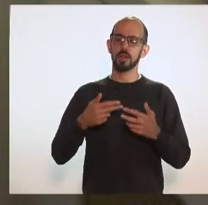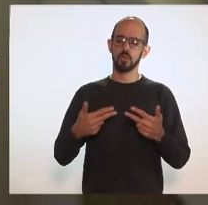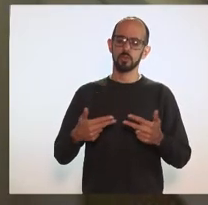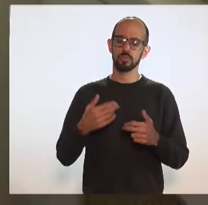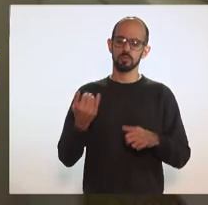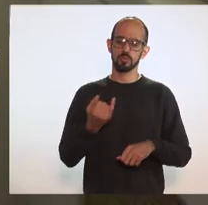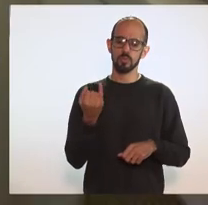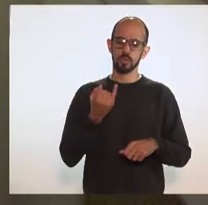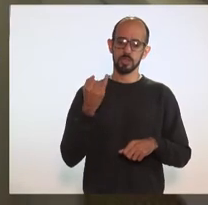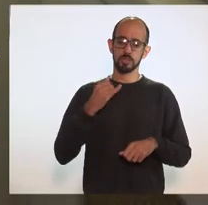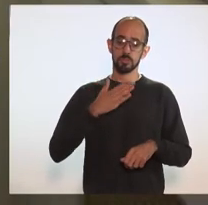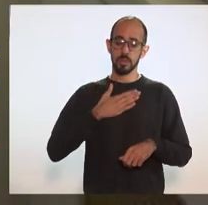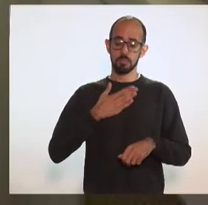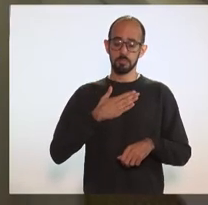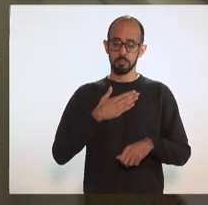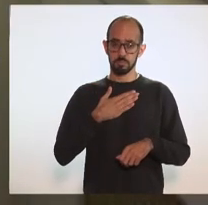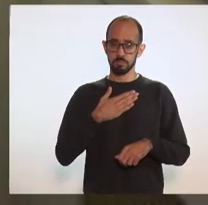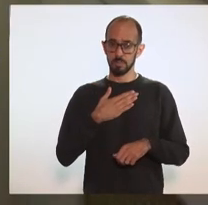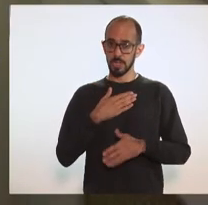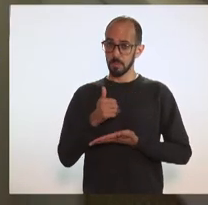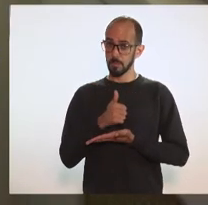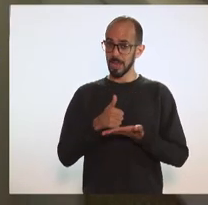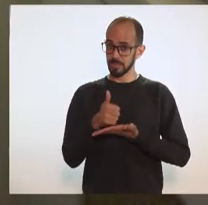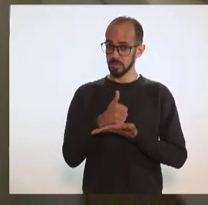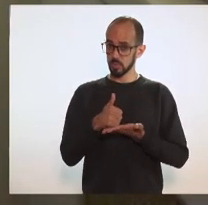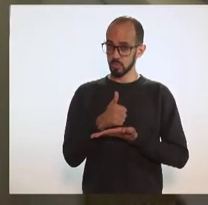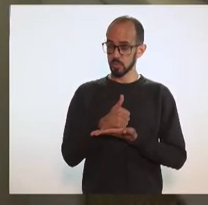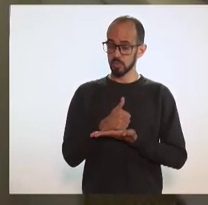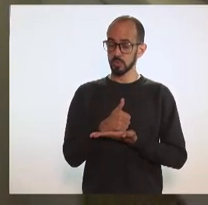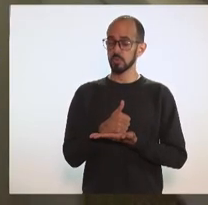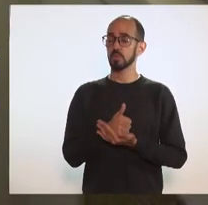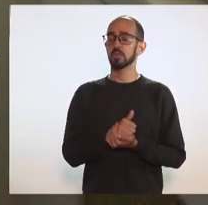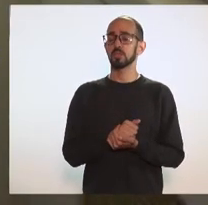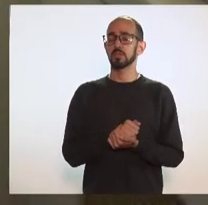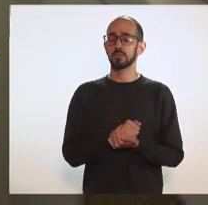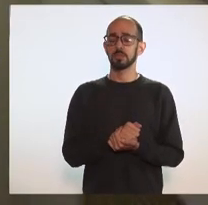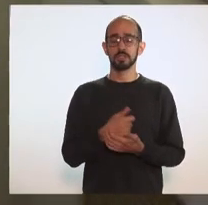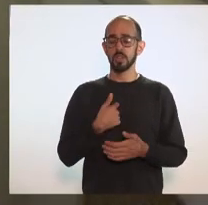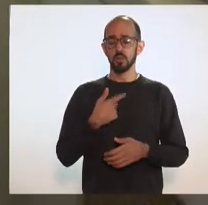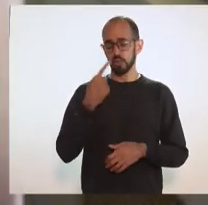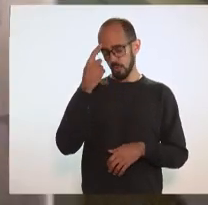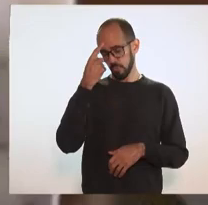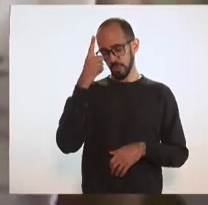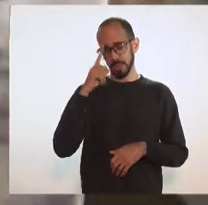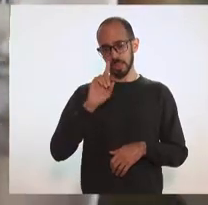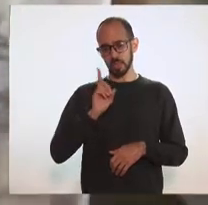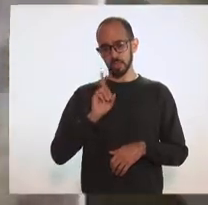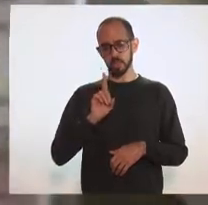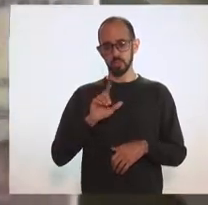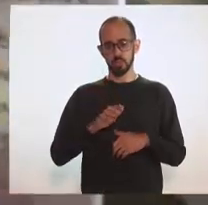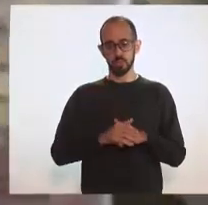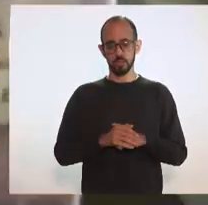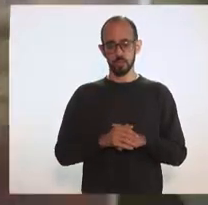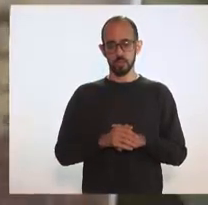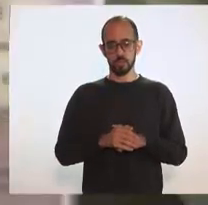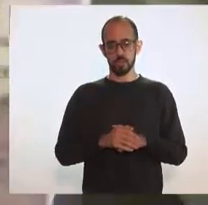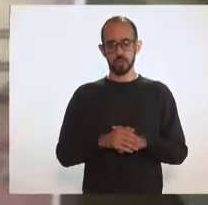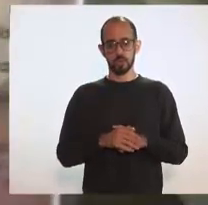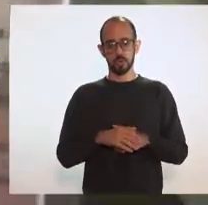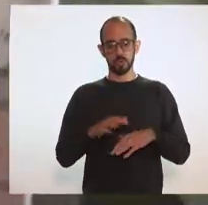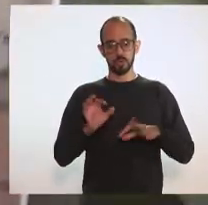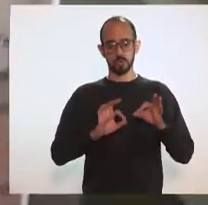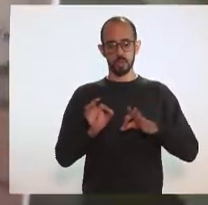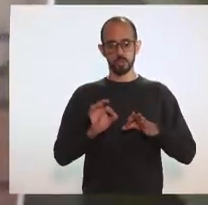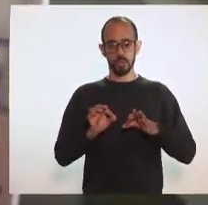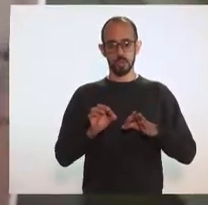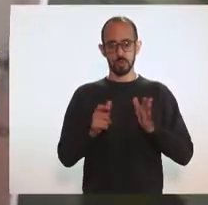E aí Ah e eu não estou inventando tá aqui ó o prospecto que eu